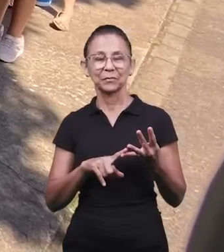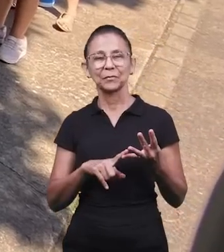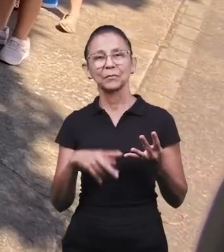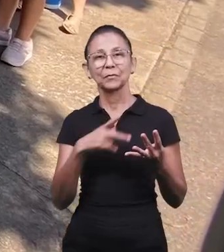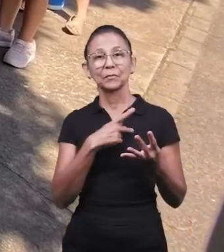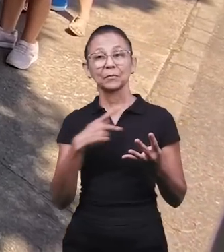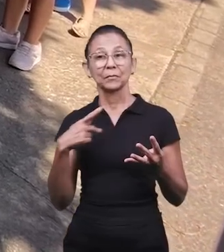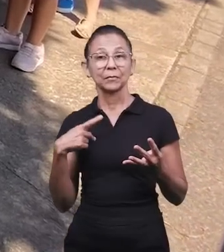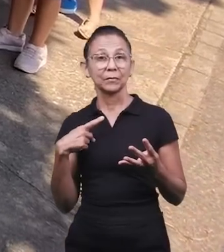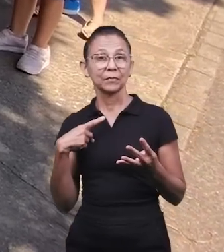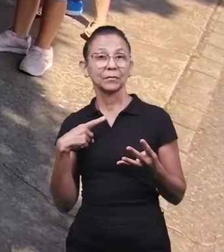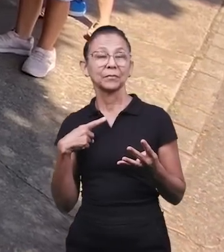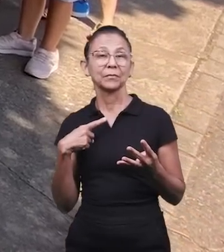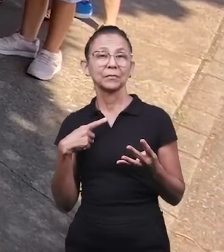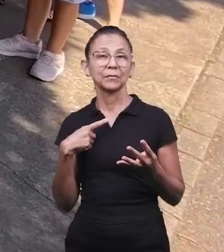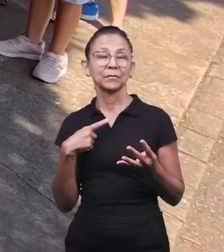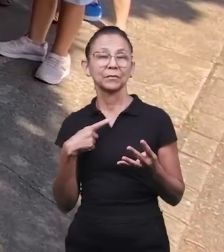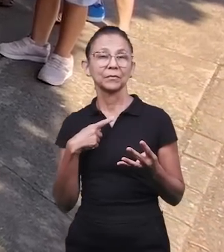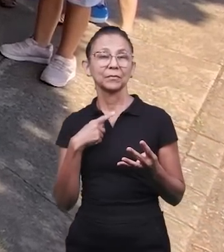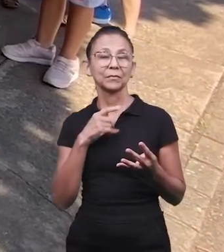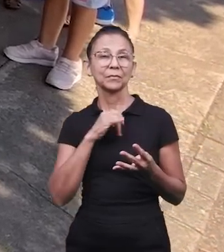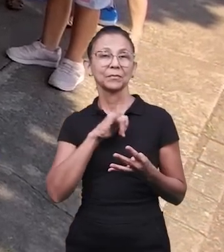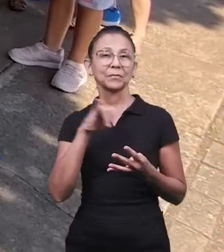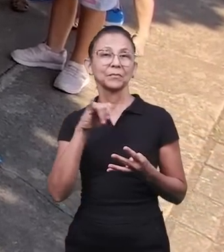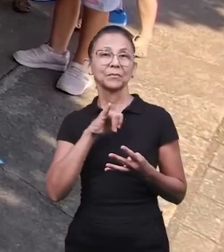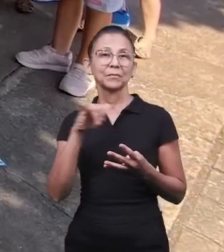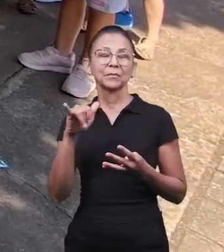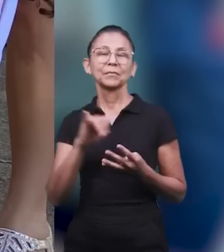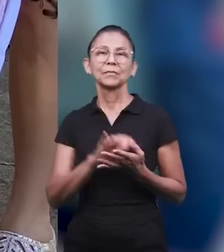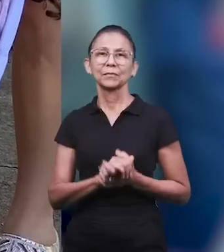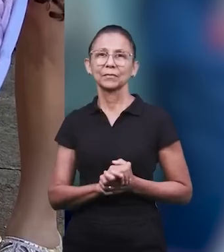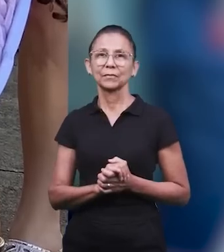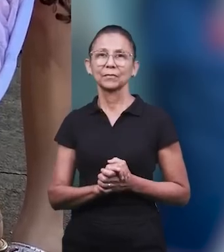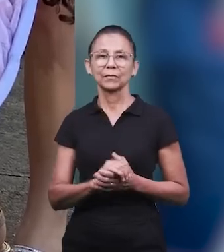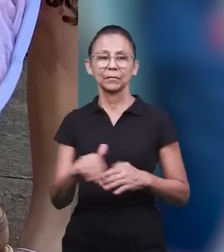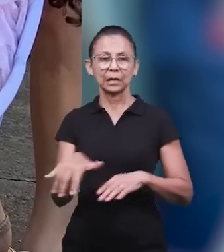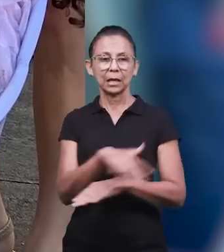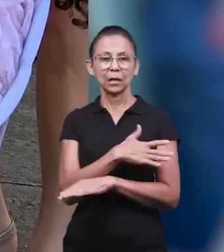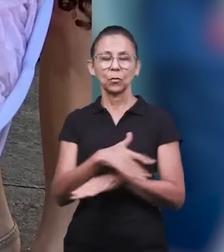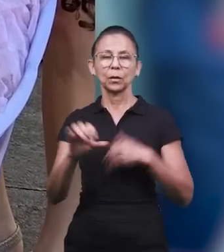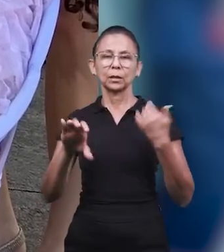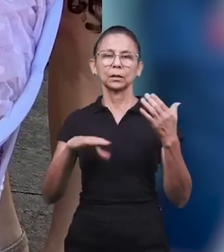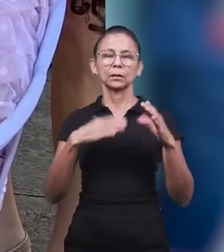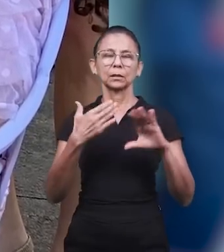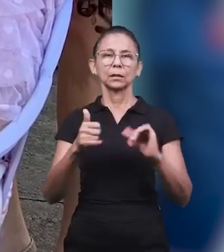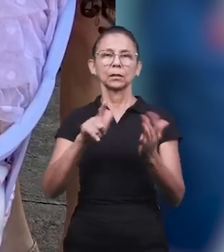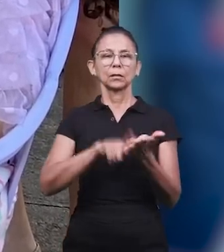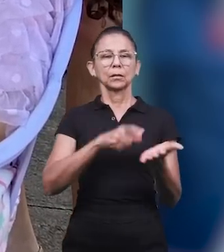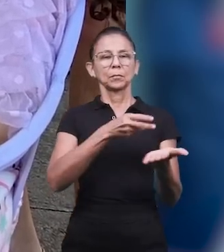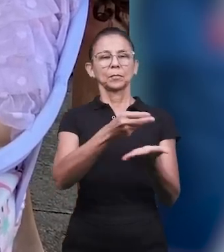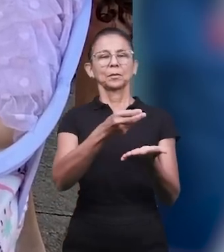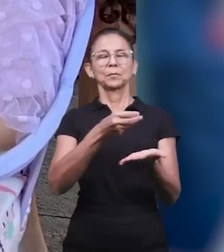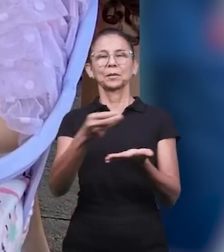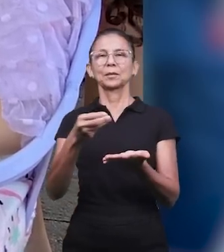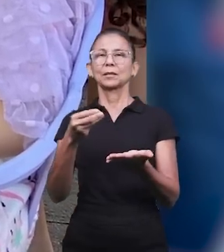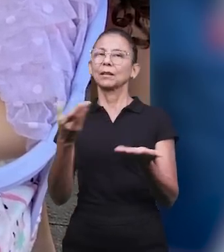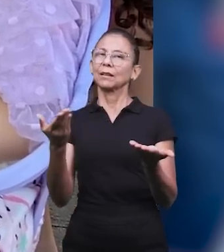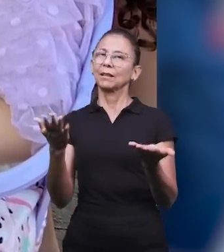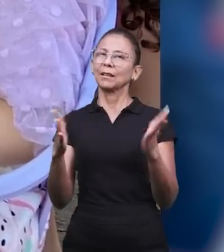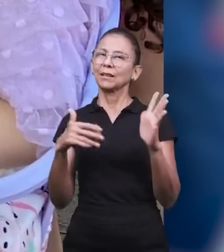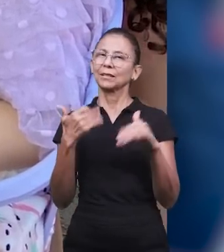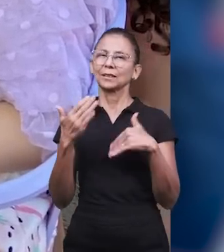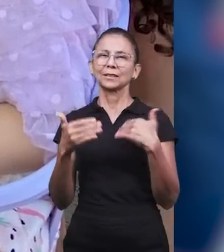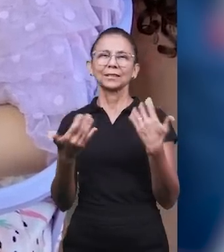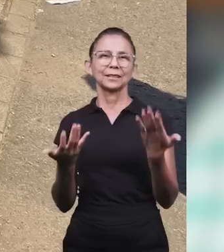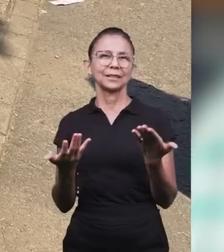sobre as cantatas nas ruas e entregas de convite. A alegria das crianças em fazer esse trabalho,